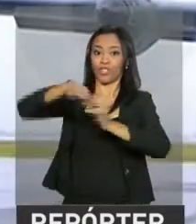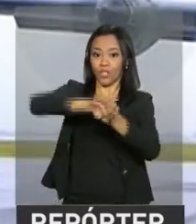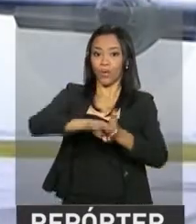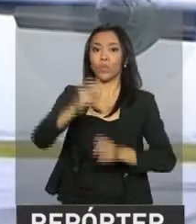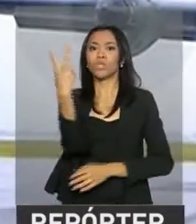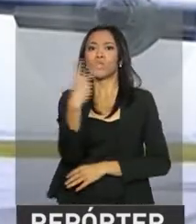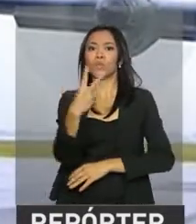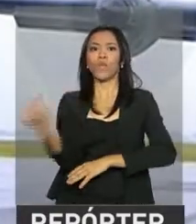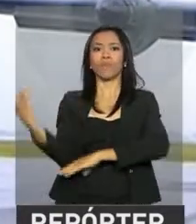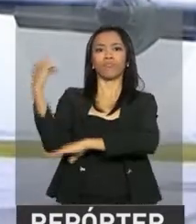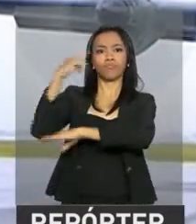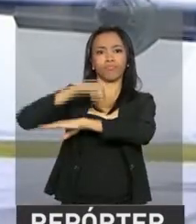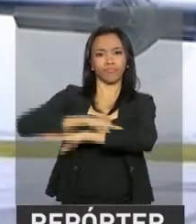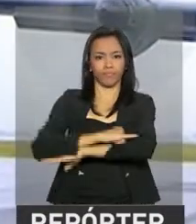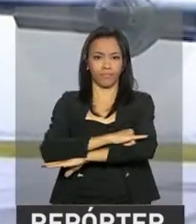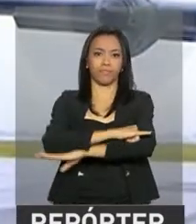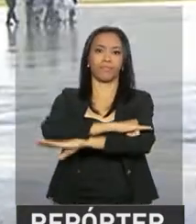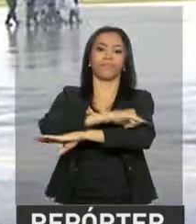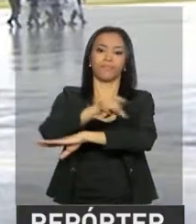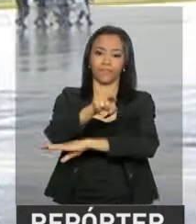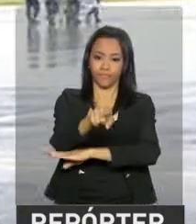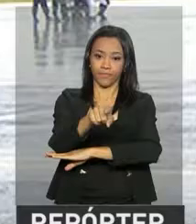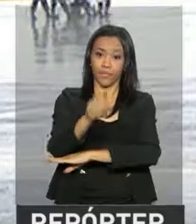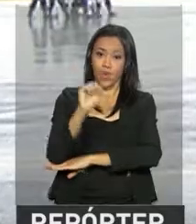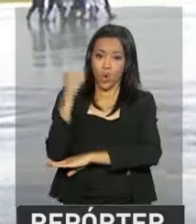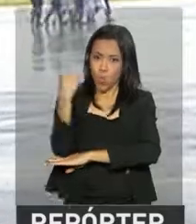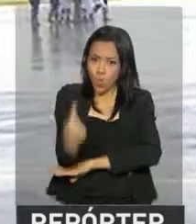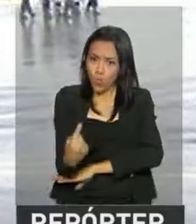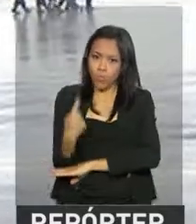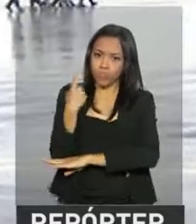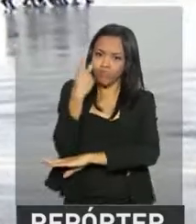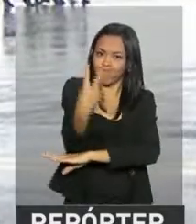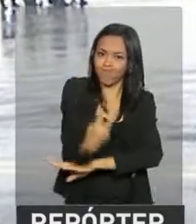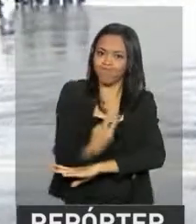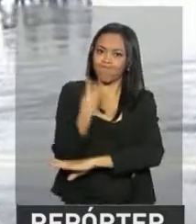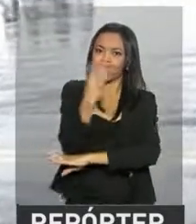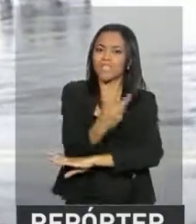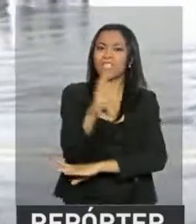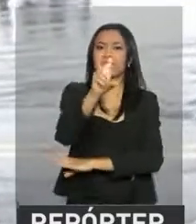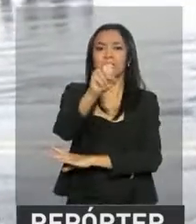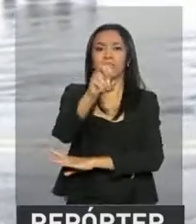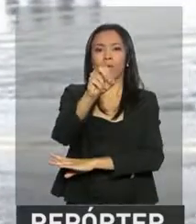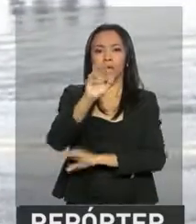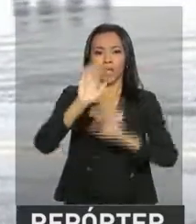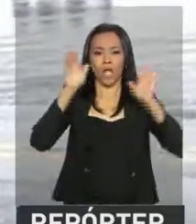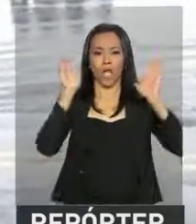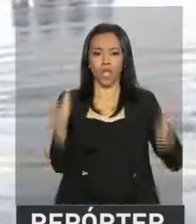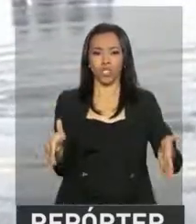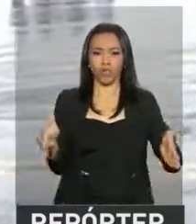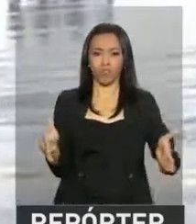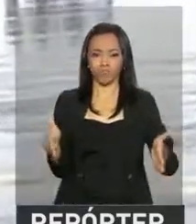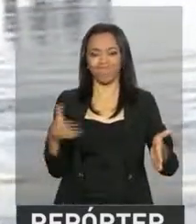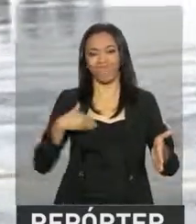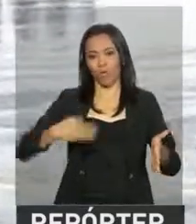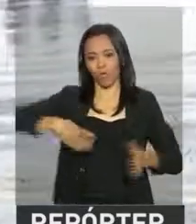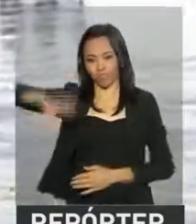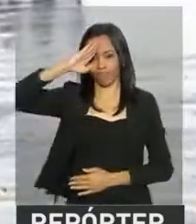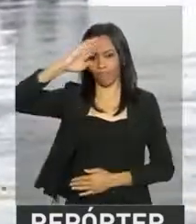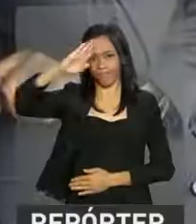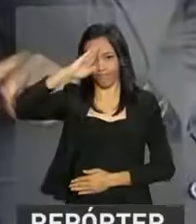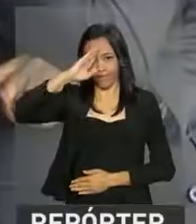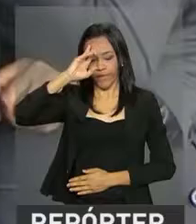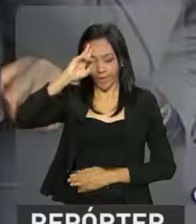o segundo veio logo em seguida. Um a um, os 50 caixões foram sendo retirados com honras